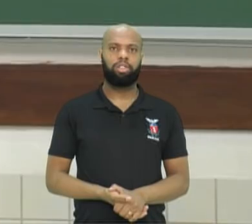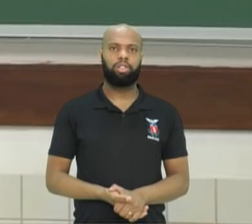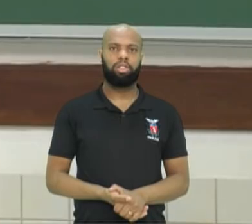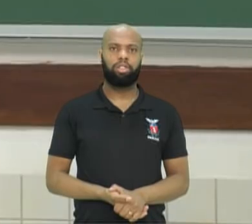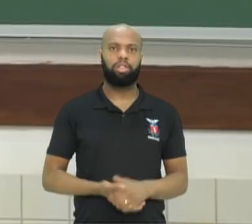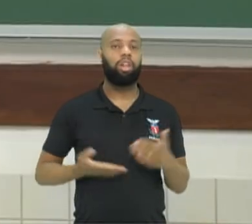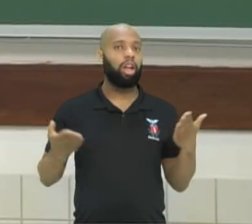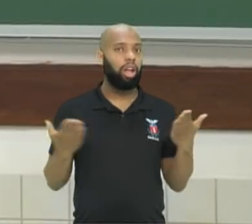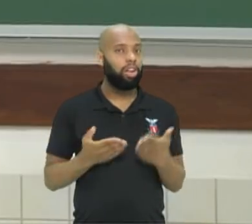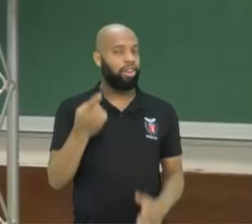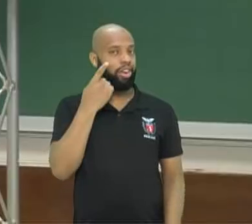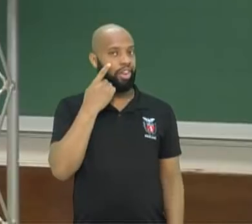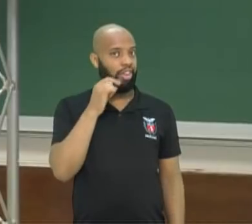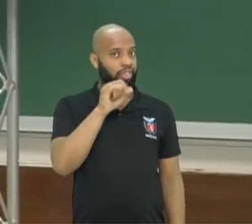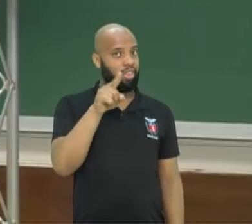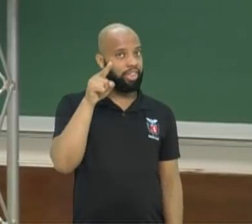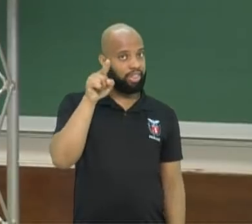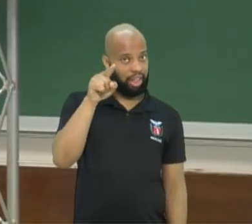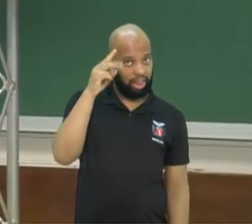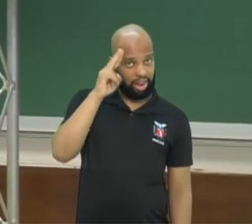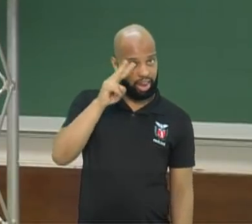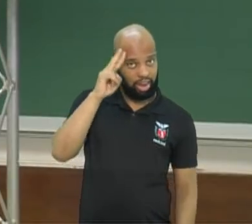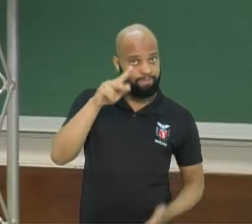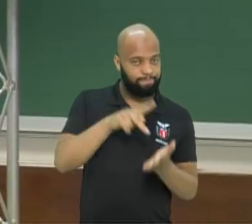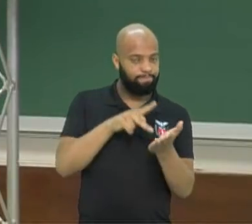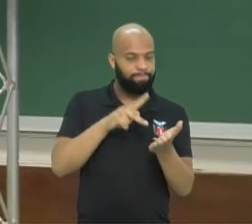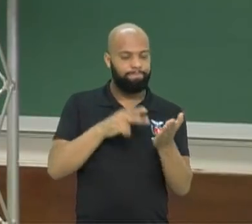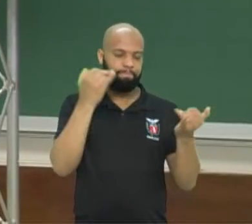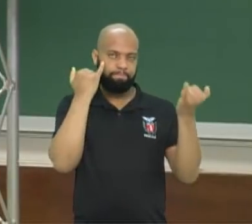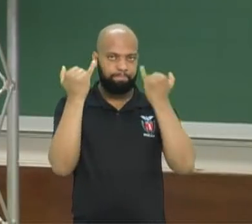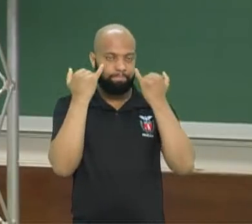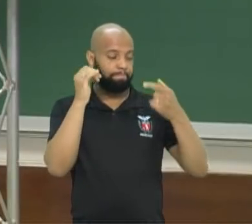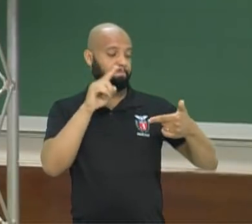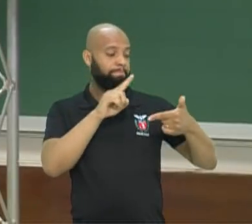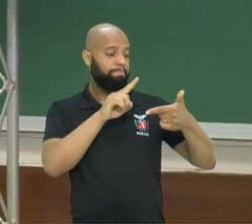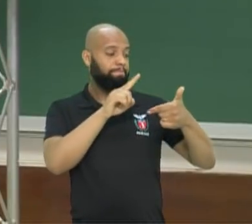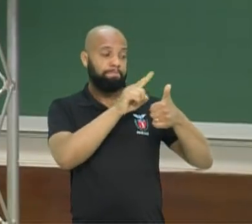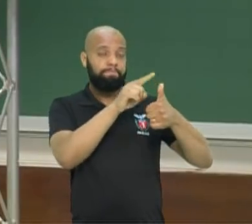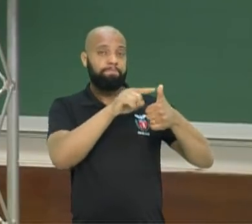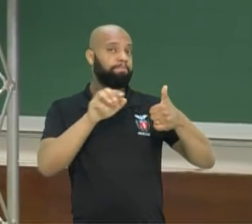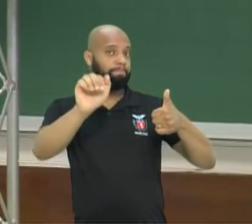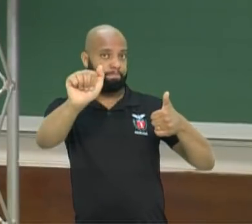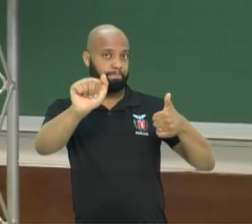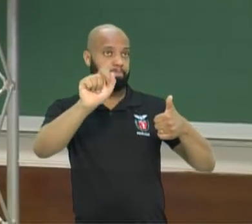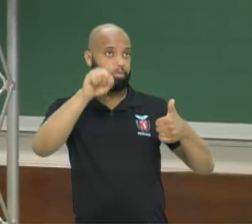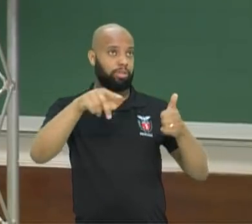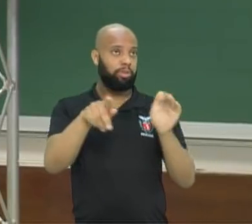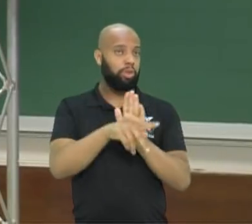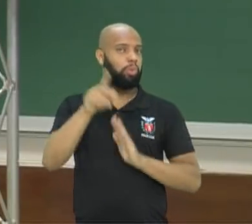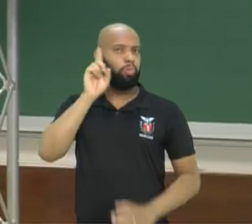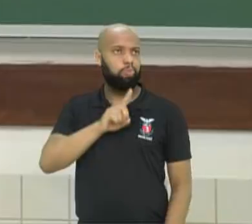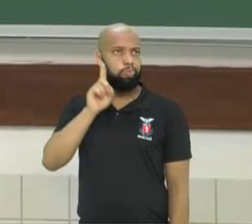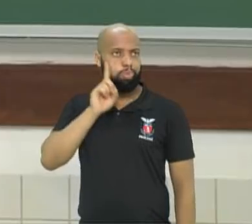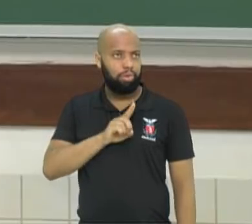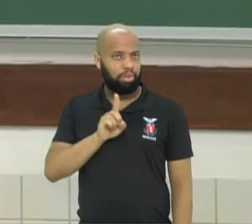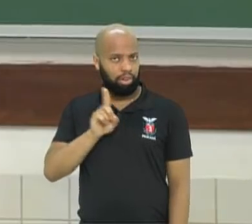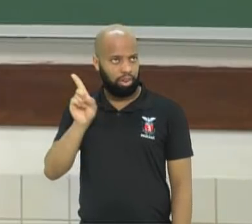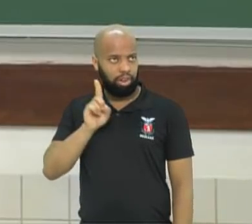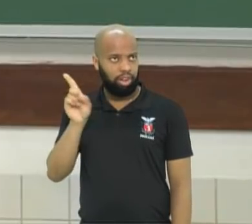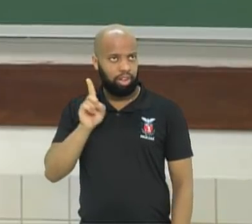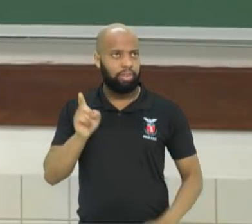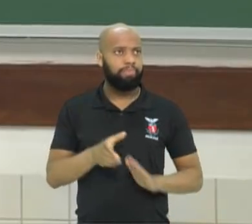Vamos ver então se você lembra das informações. Então, letra A. Vicky Muniz, ele é dos Estados Unidos? Verdadeiro ou